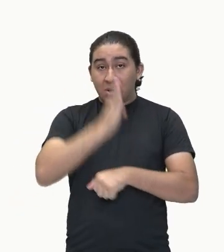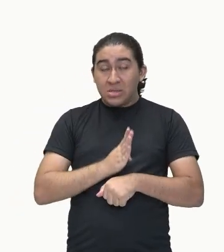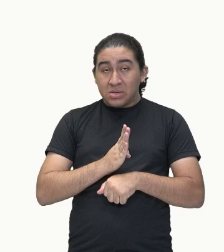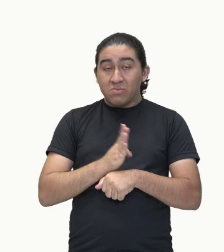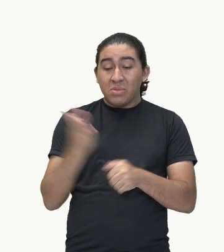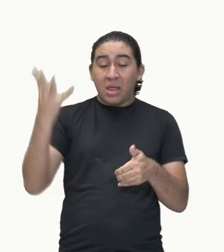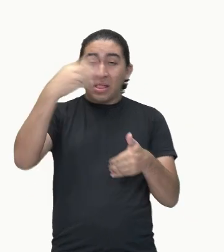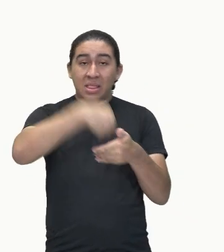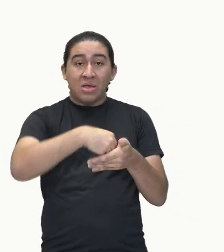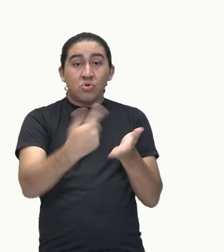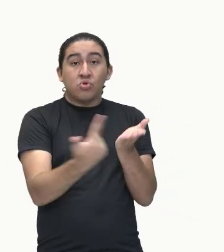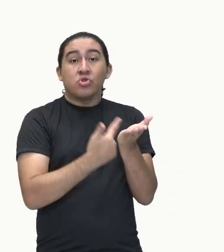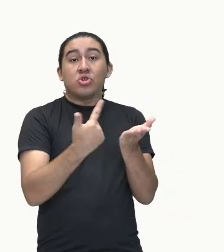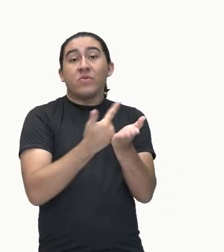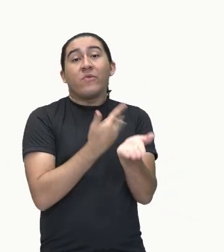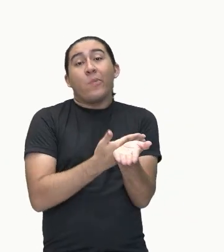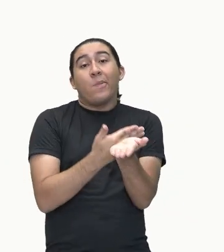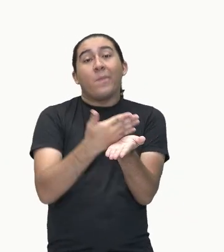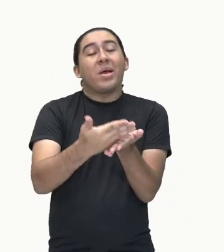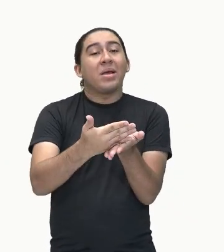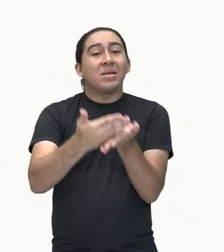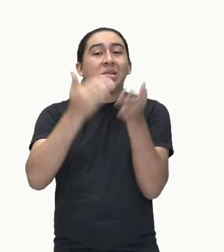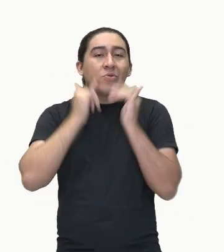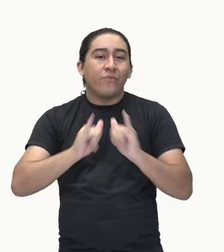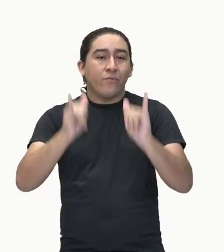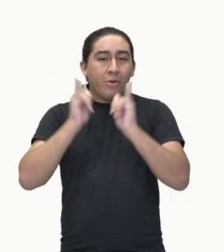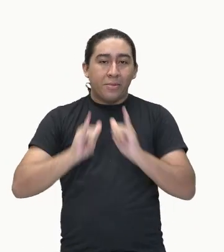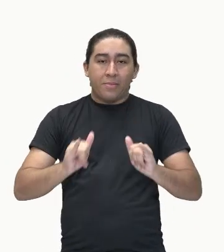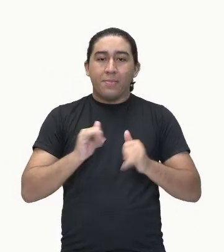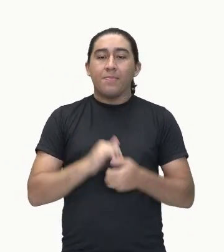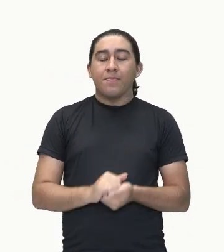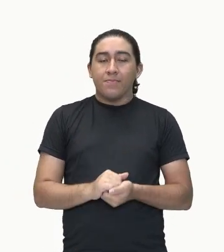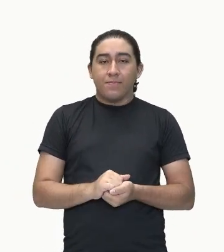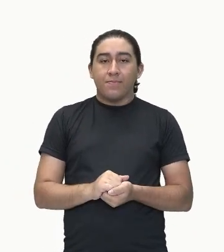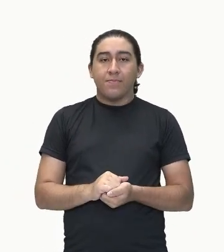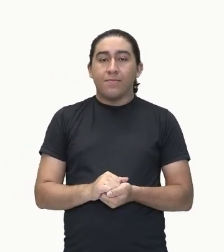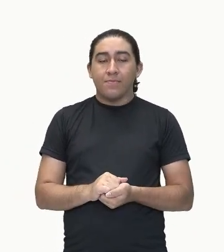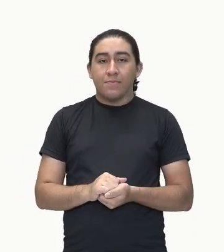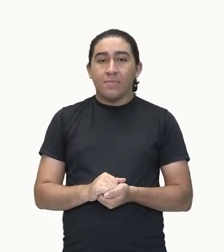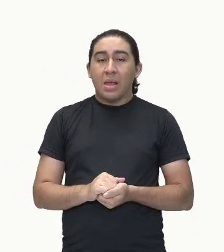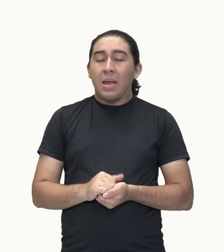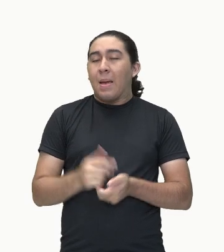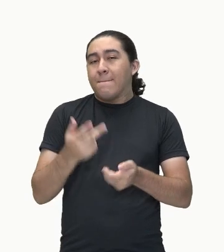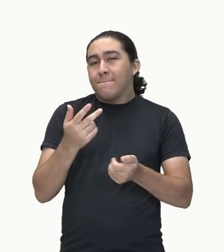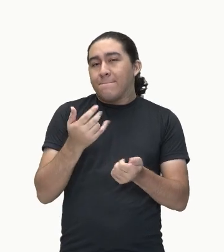histórias infantis, certo? Fazendo aí, claro, uma